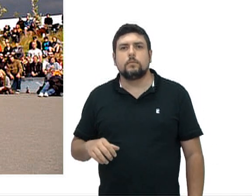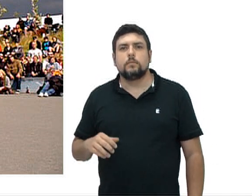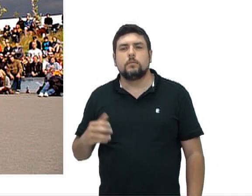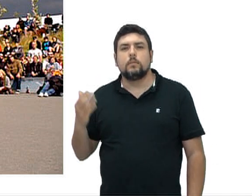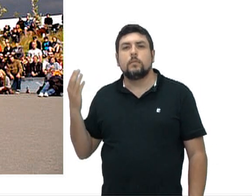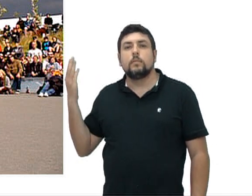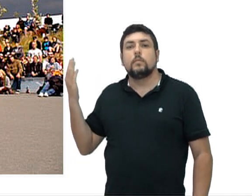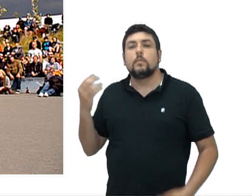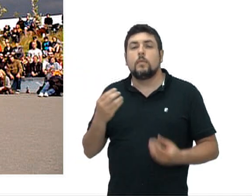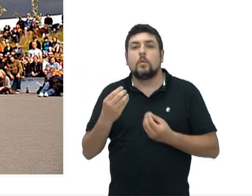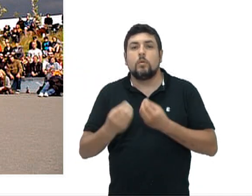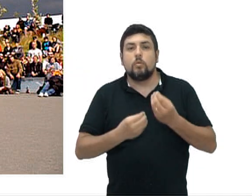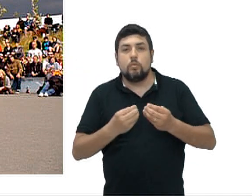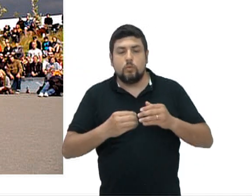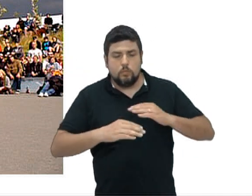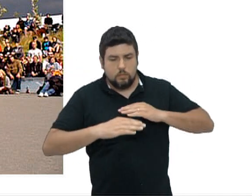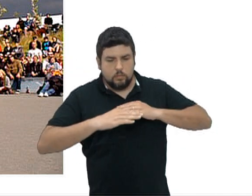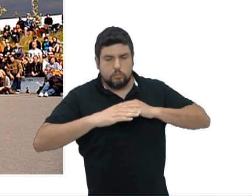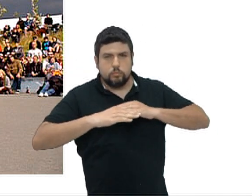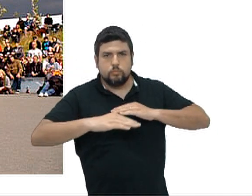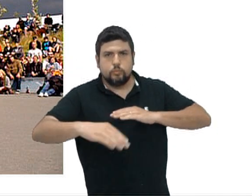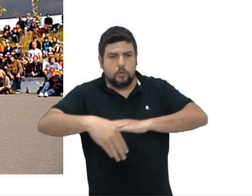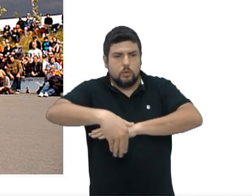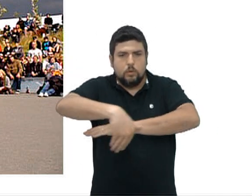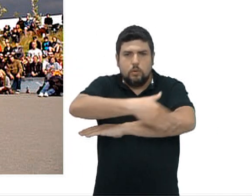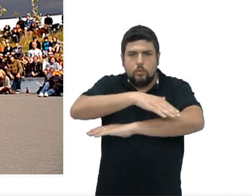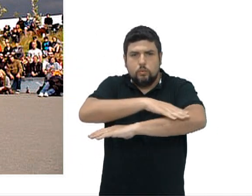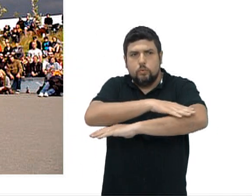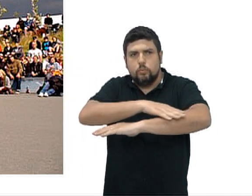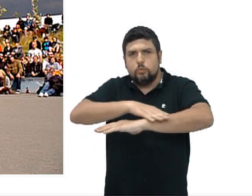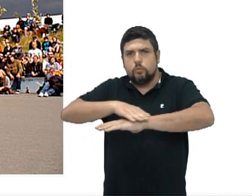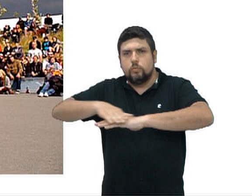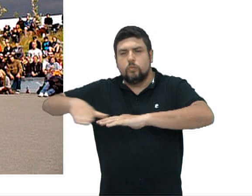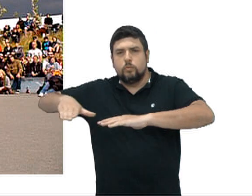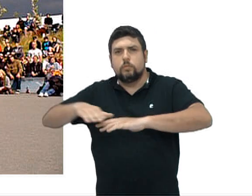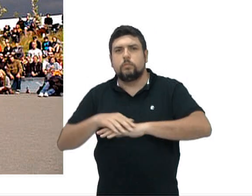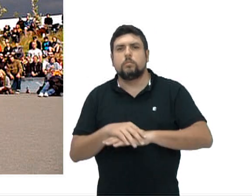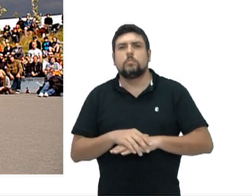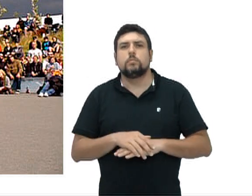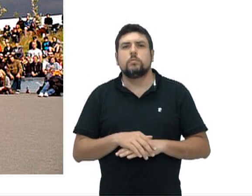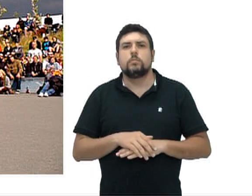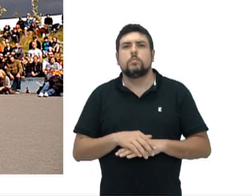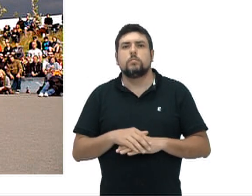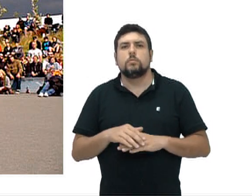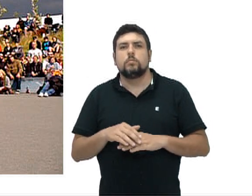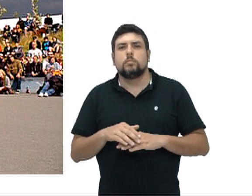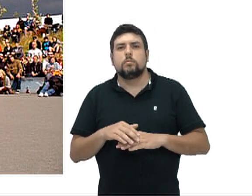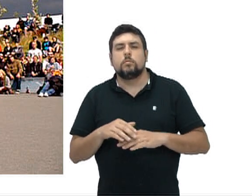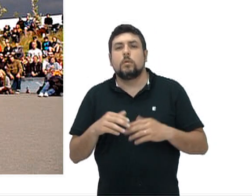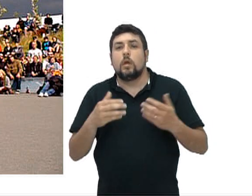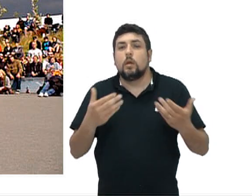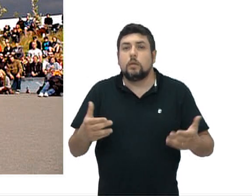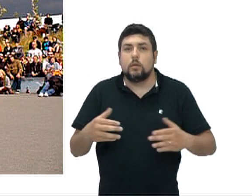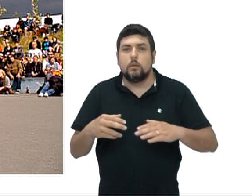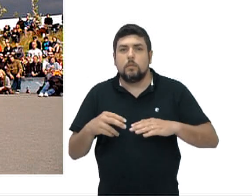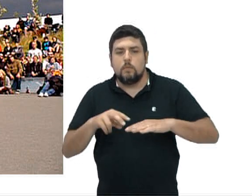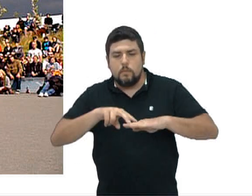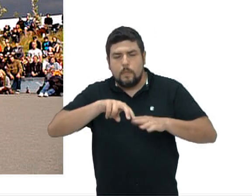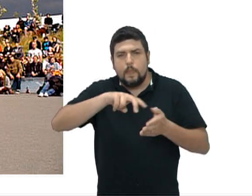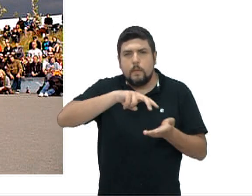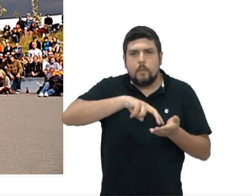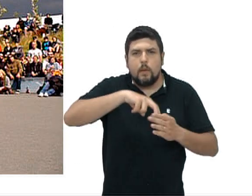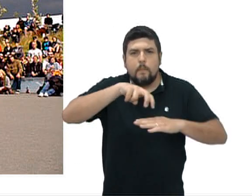no chão. Portanto, não há necessidade dele se deslocar tanto, porque as manobras